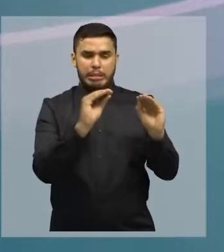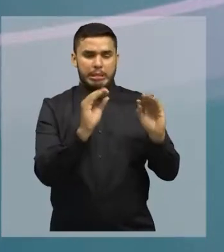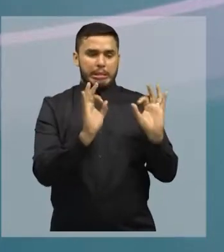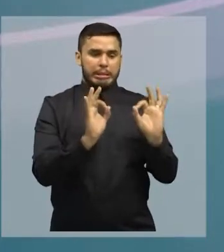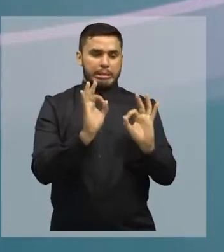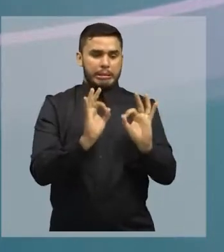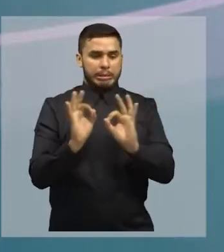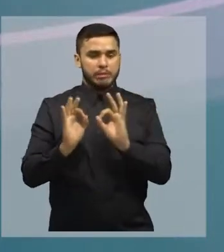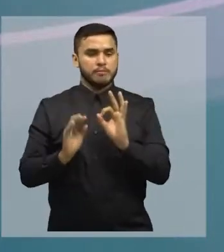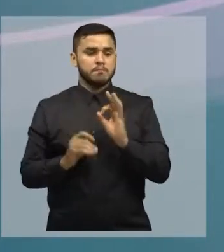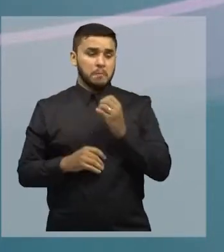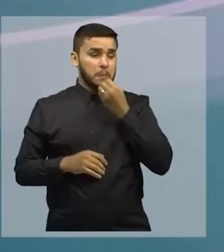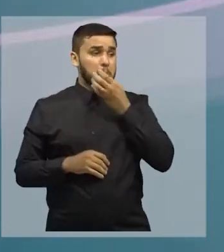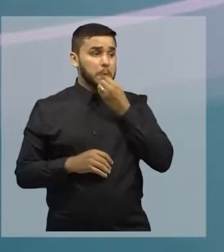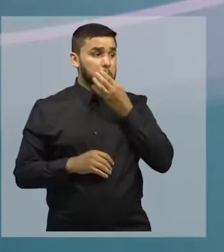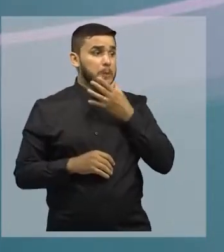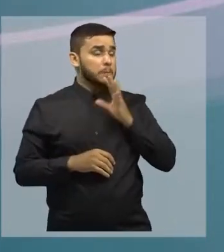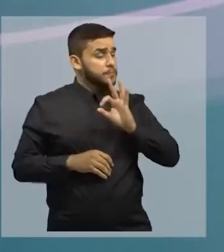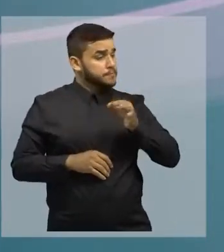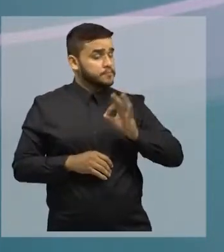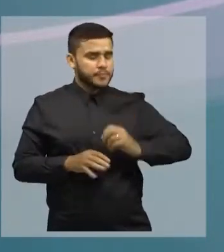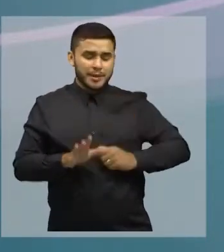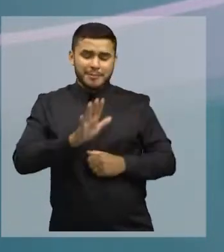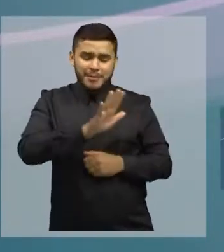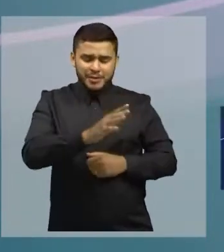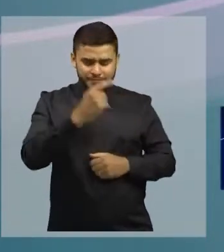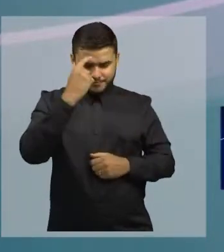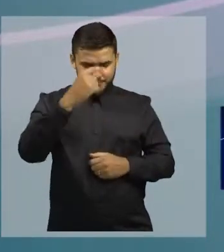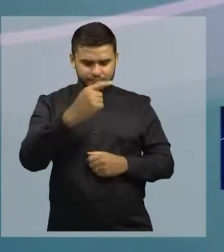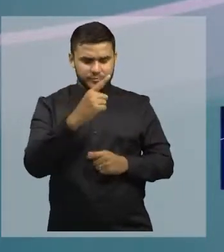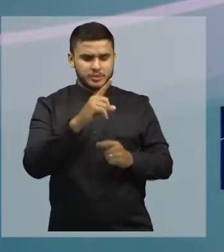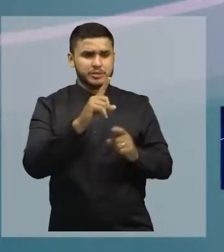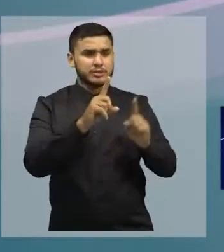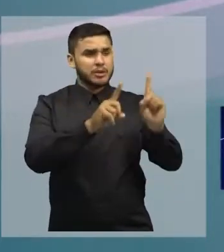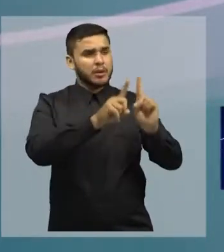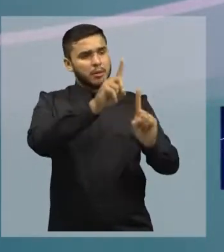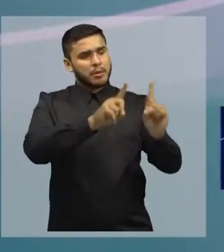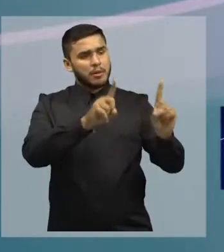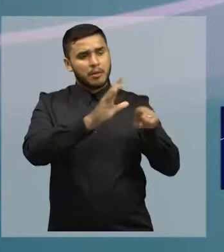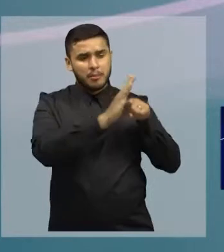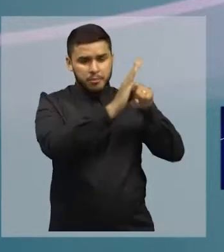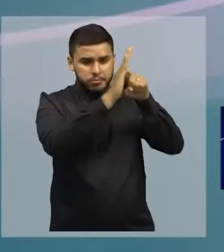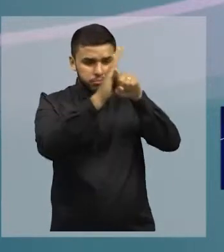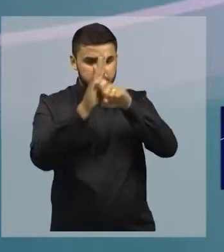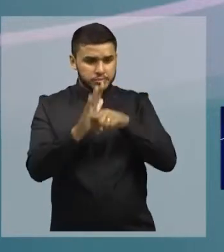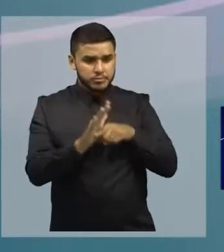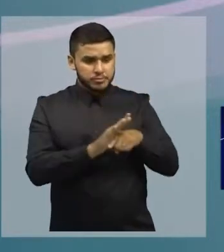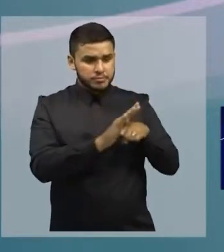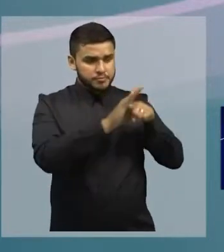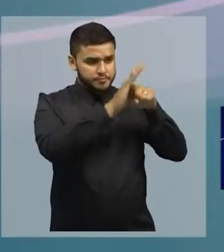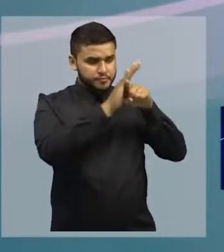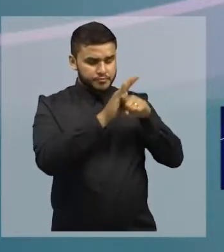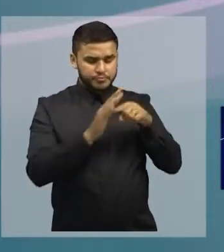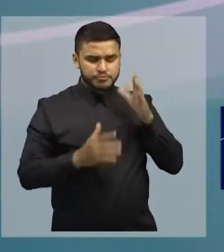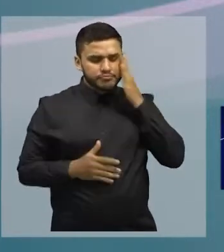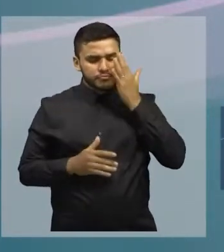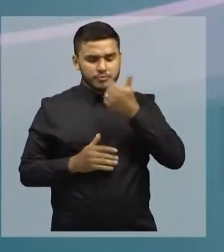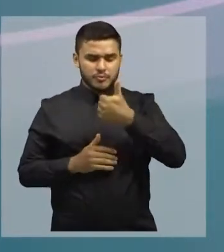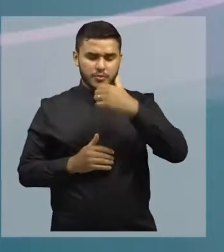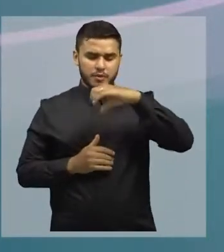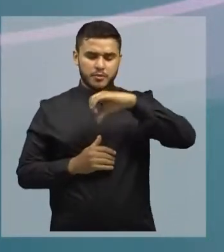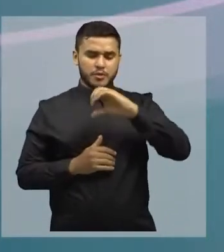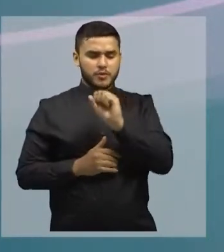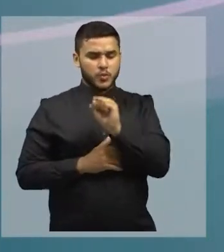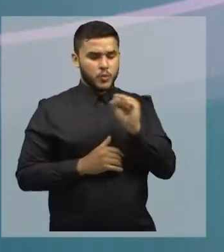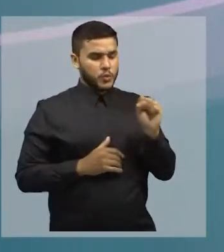aprovação dele, é o pior presidente desde dessa nova república que acabou e agora, em termos de índice, é o